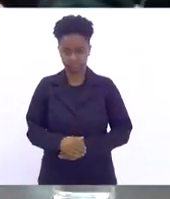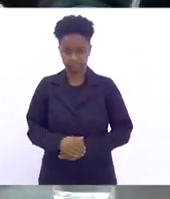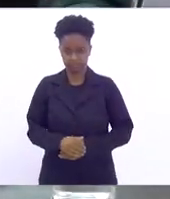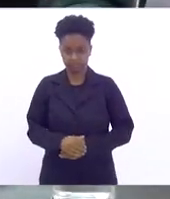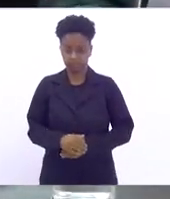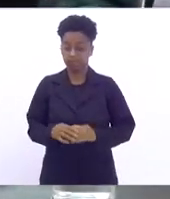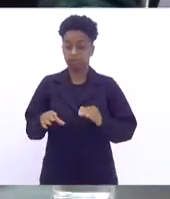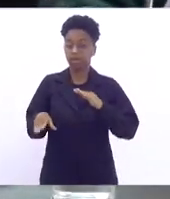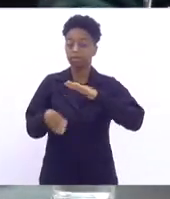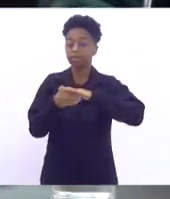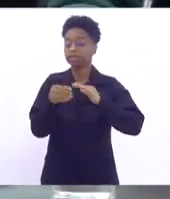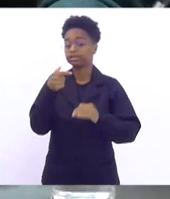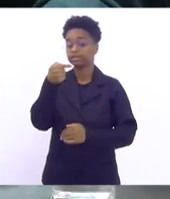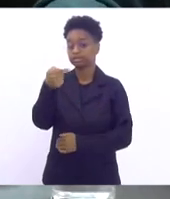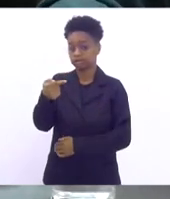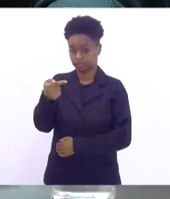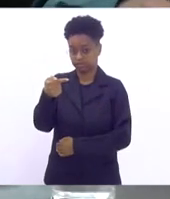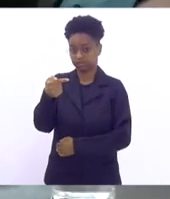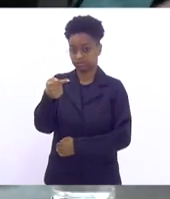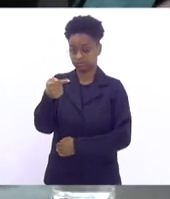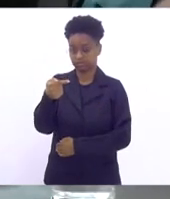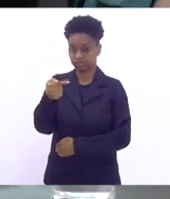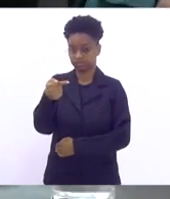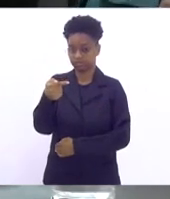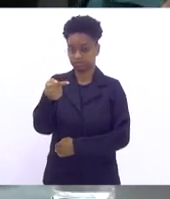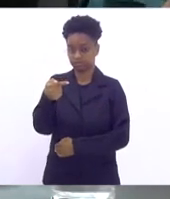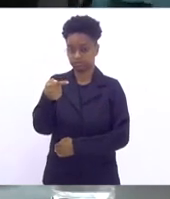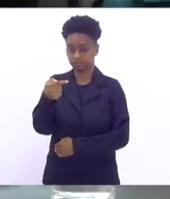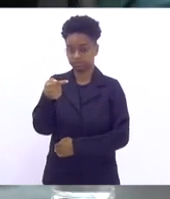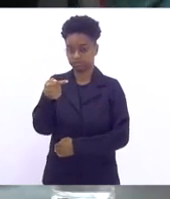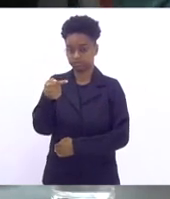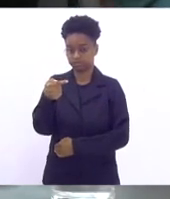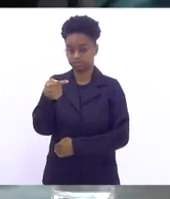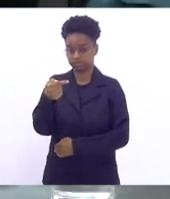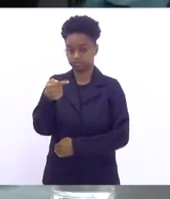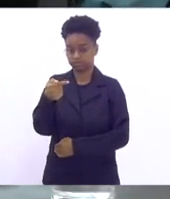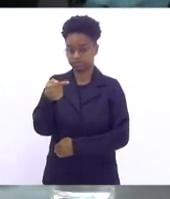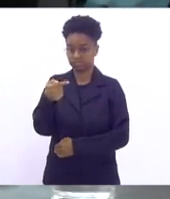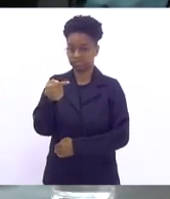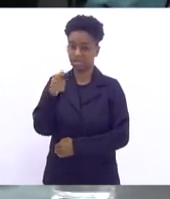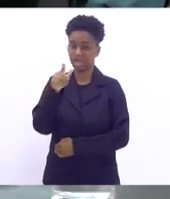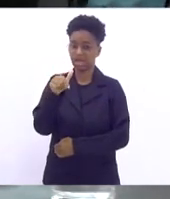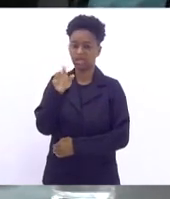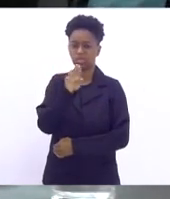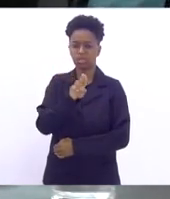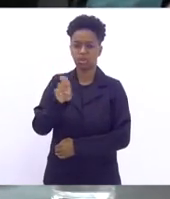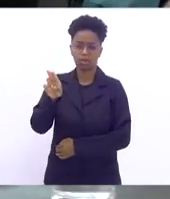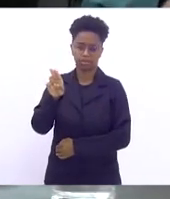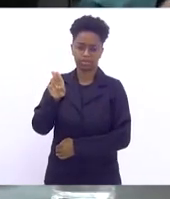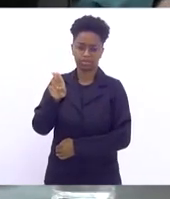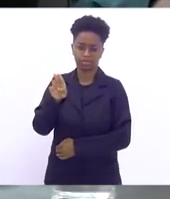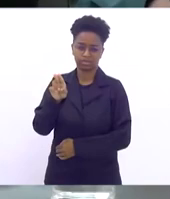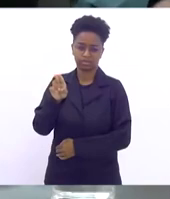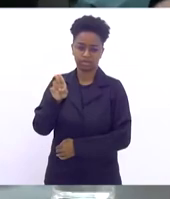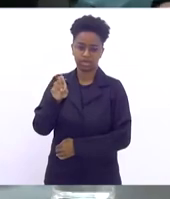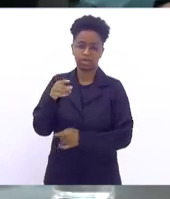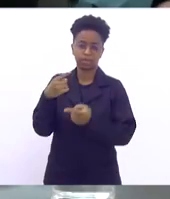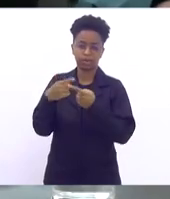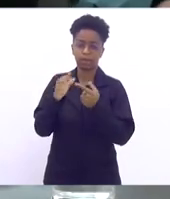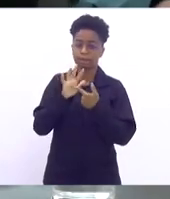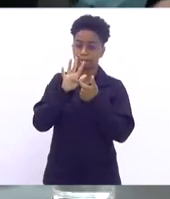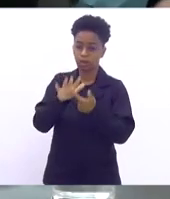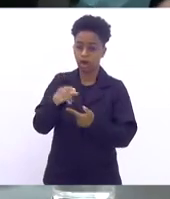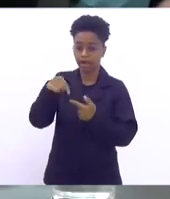a emenda 7 é uma nomenclatura para o efeito do disposto